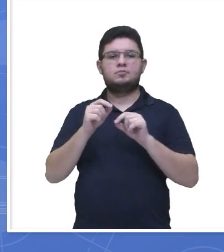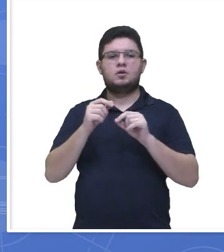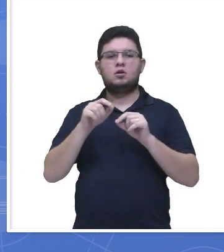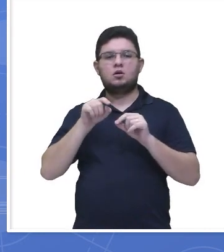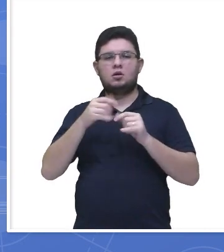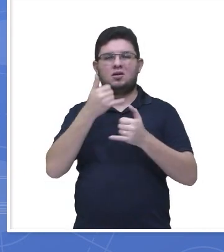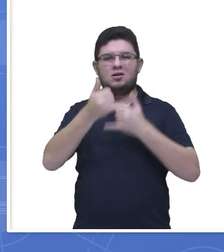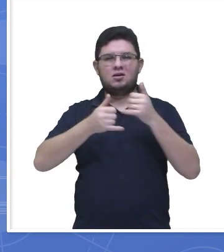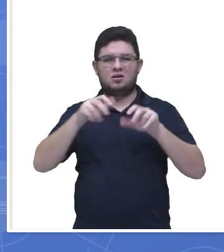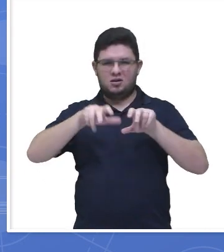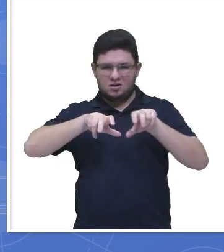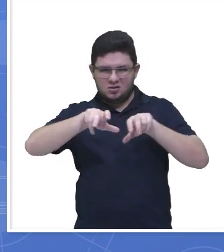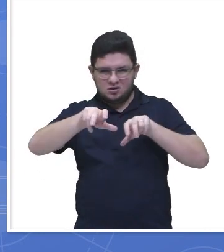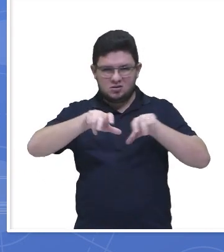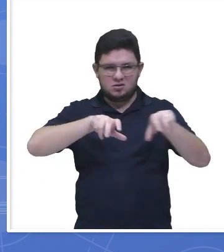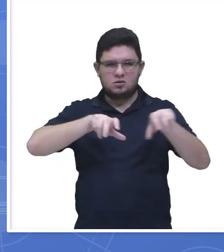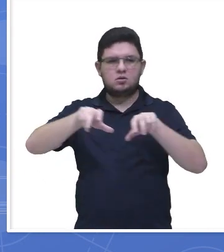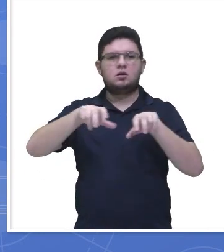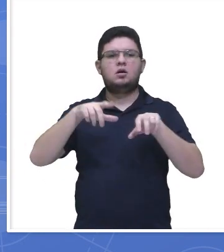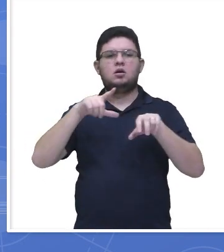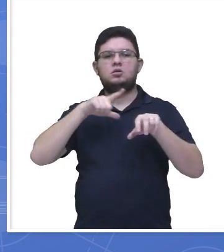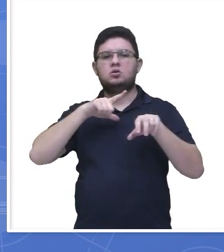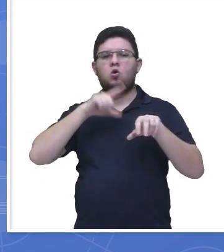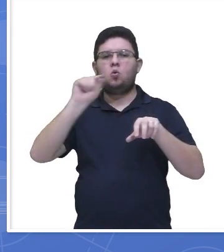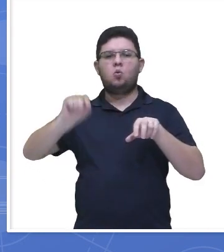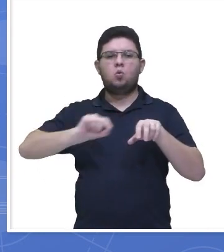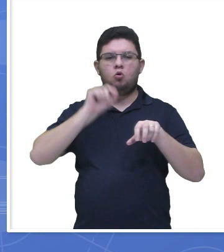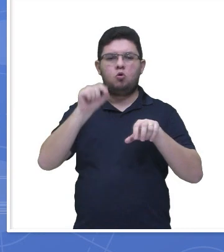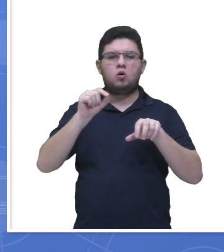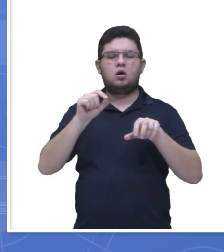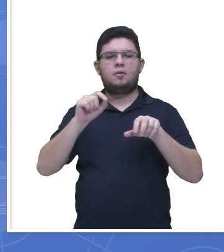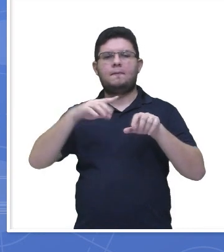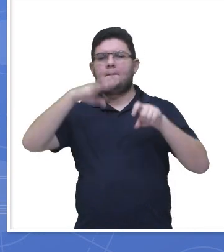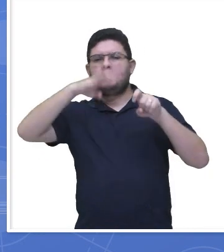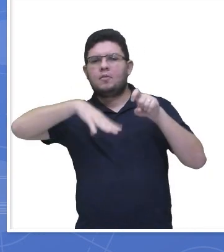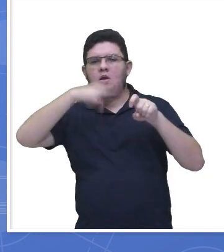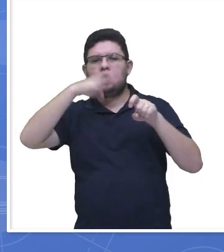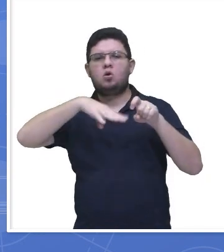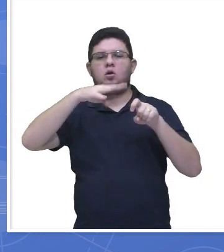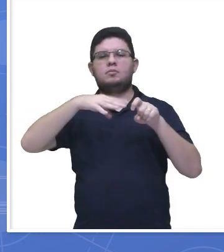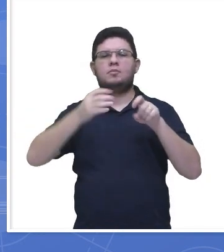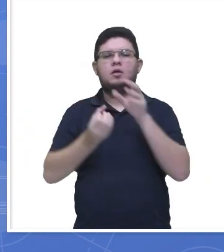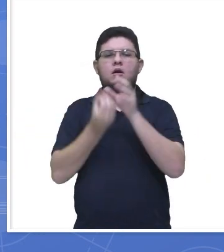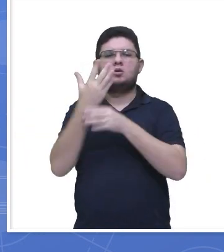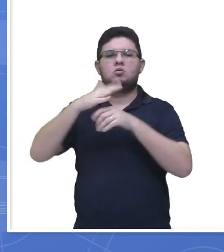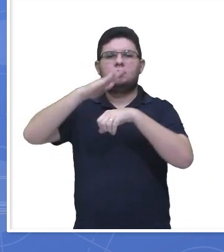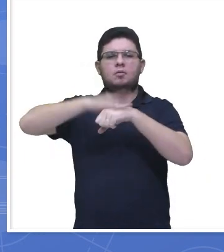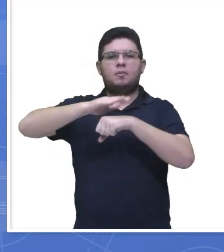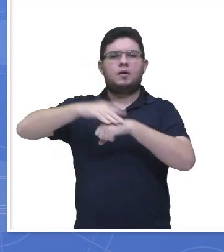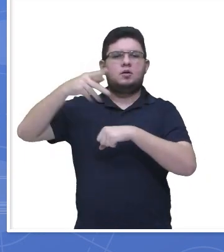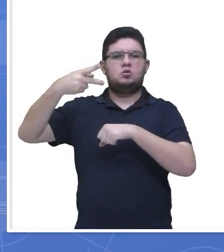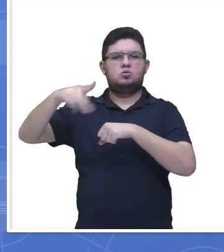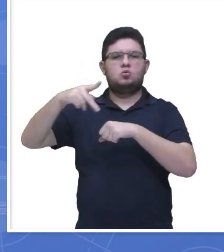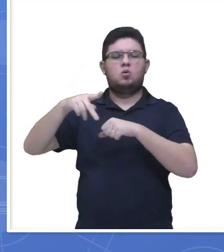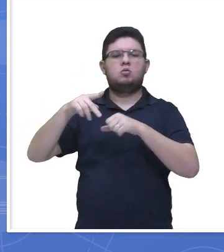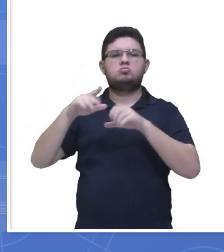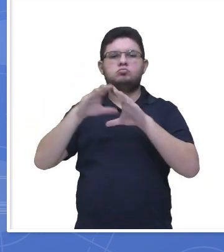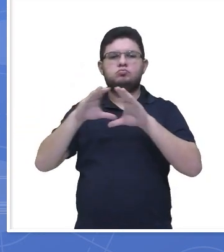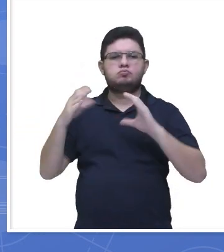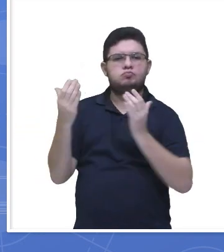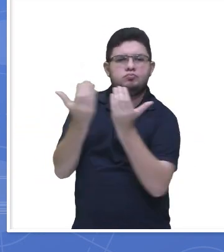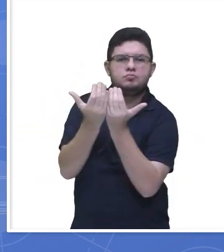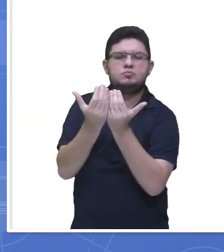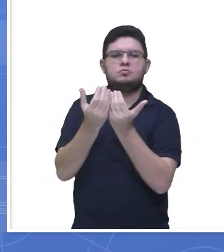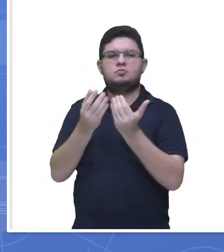mitologias, agregando como berço do jogo do xadrez diversas civilizações, como a China, né? E o Antigo Egito.